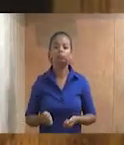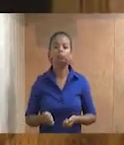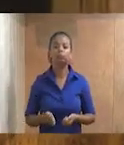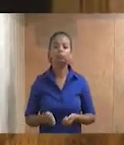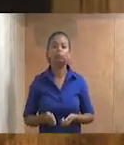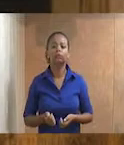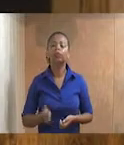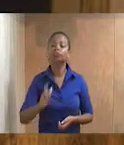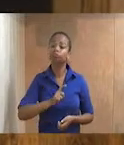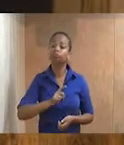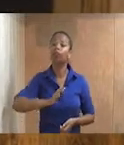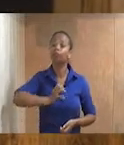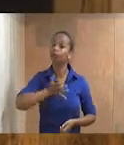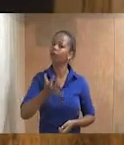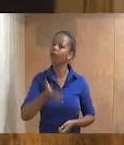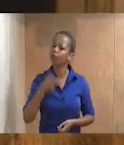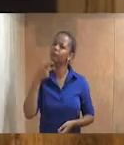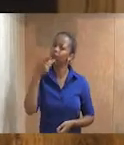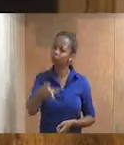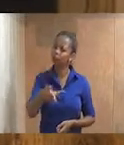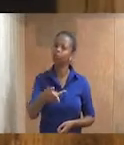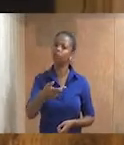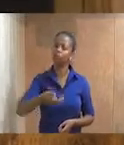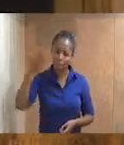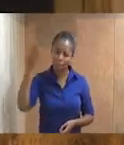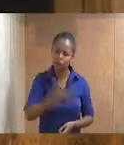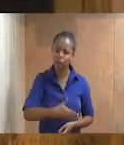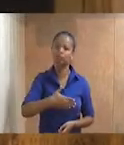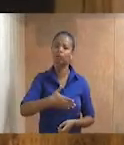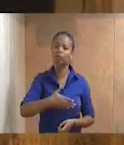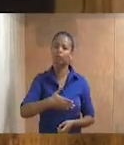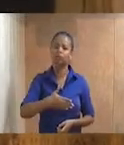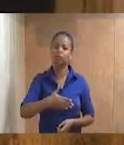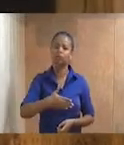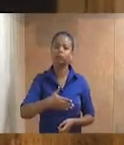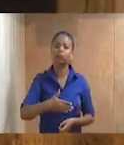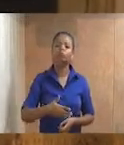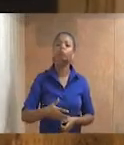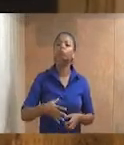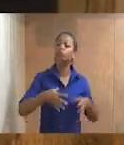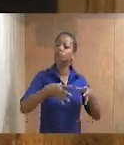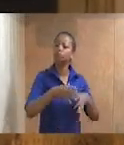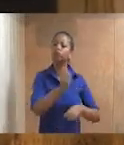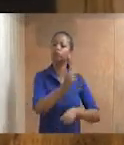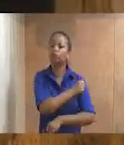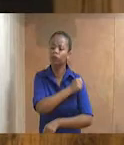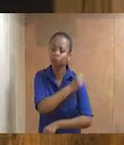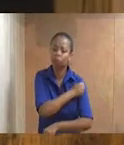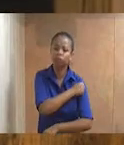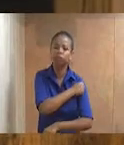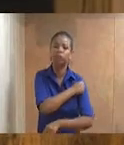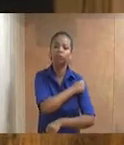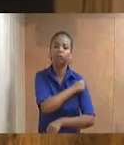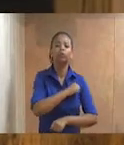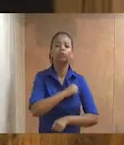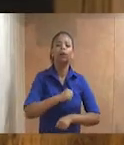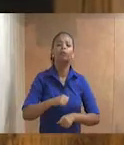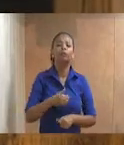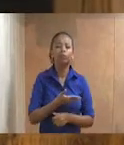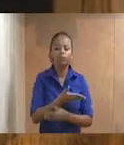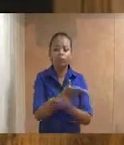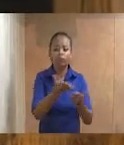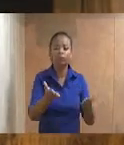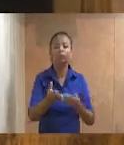tenha coragem de falar. Fala para os seus alunos que vocês estão brigando pelo